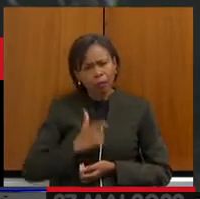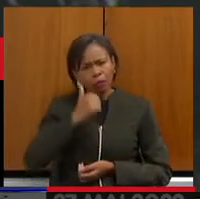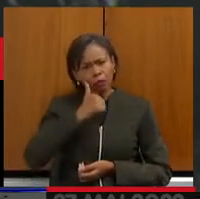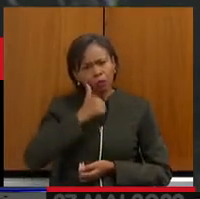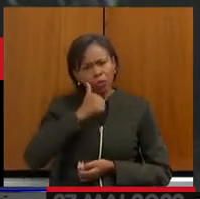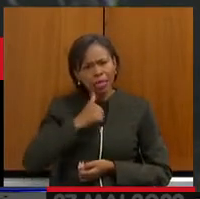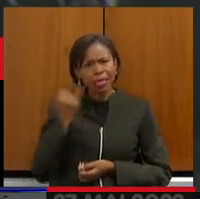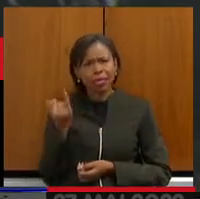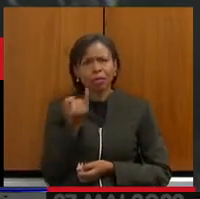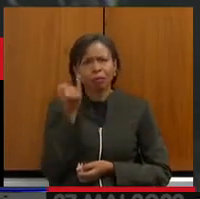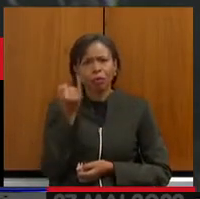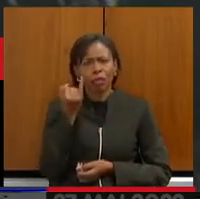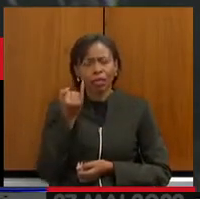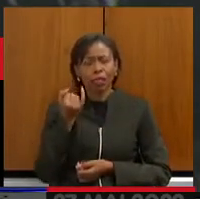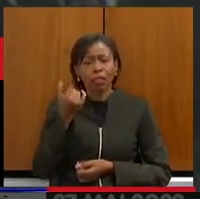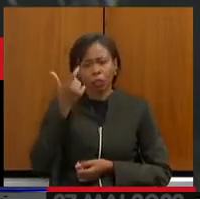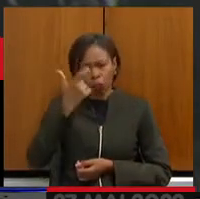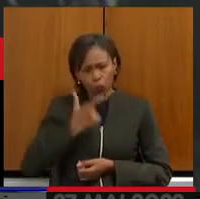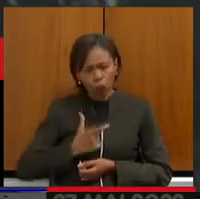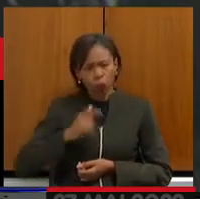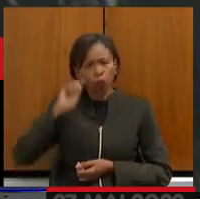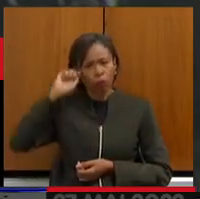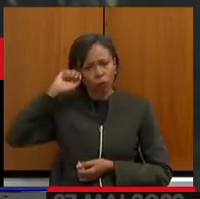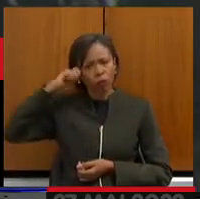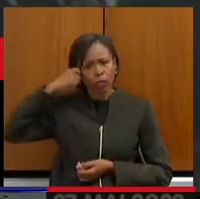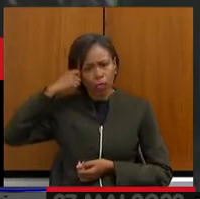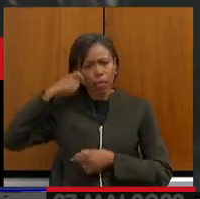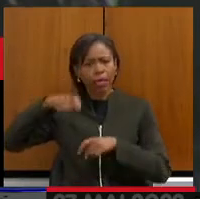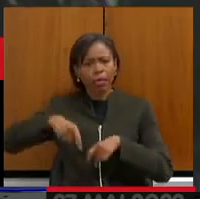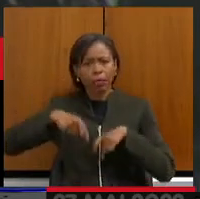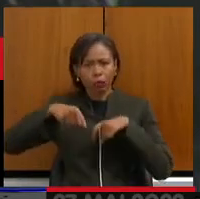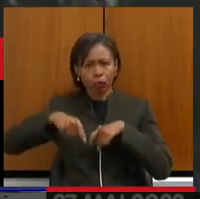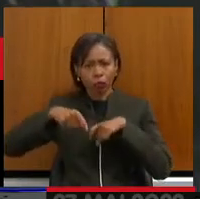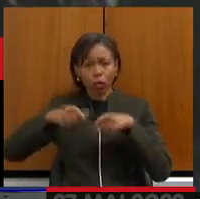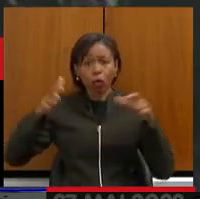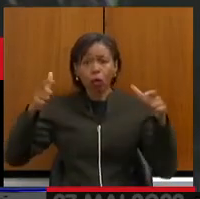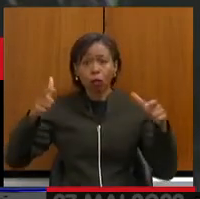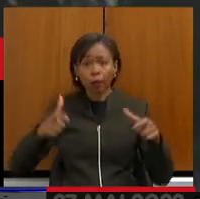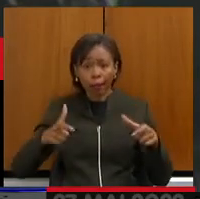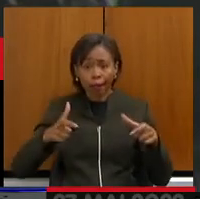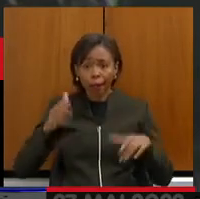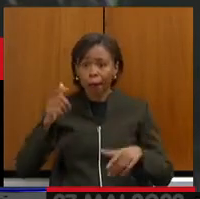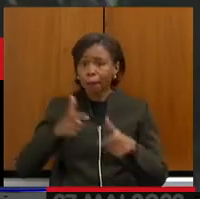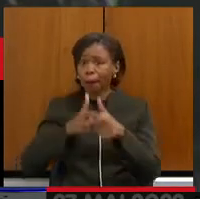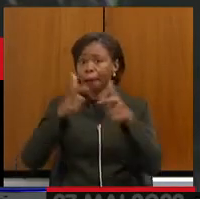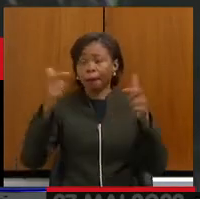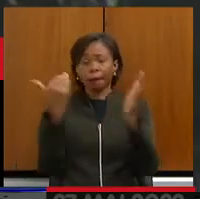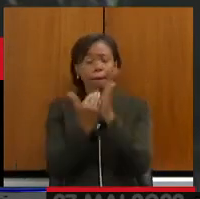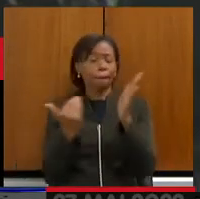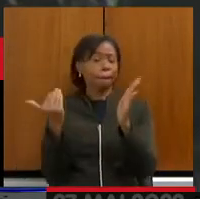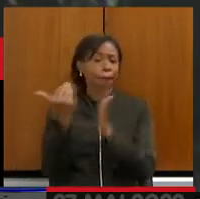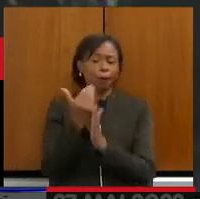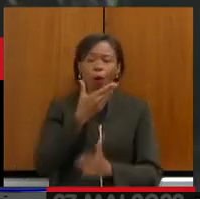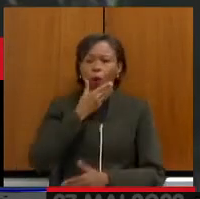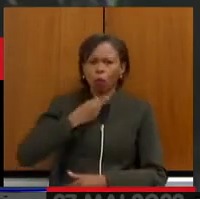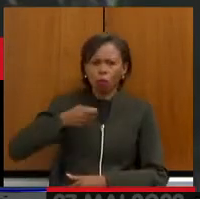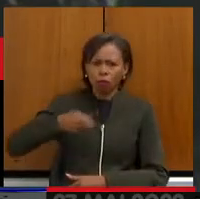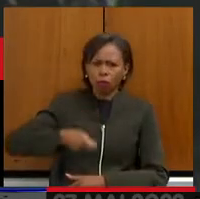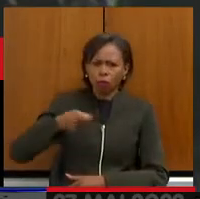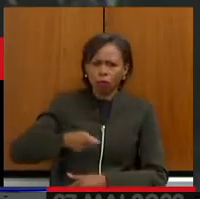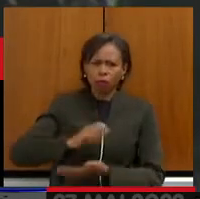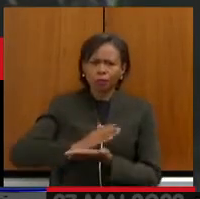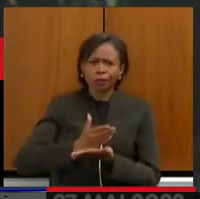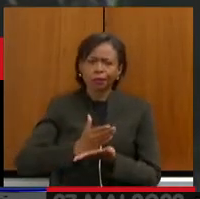considerar Negra e sem agricultora de um espaço machista e excludente que nos deixa sempre para trás